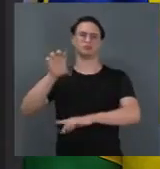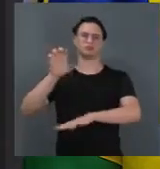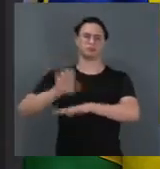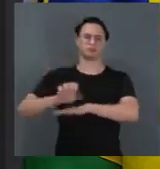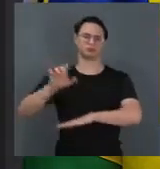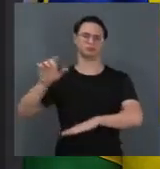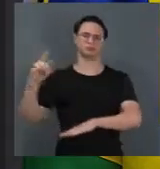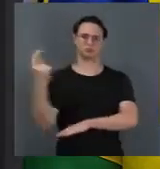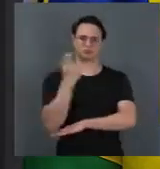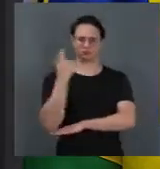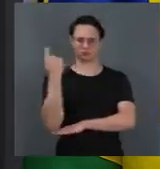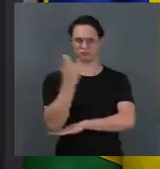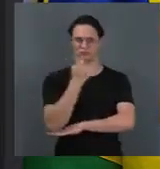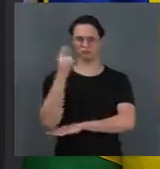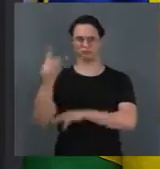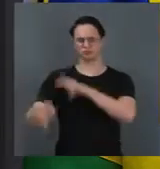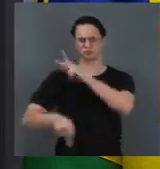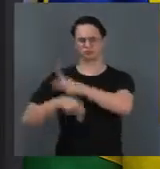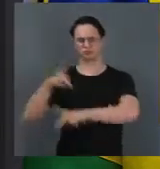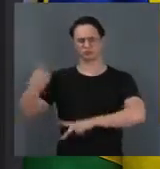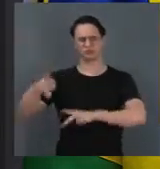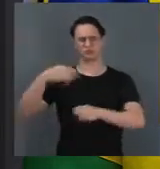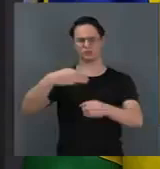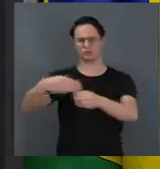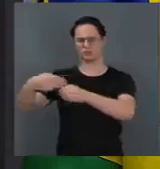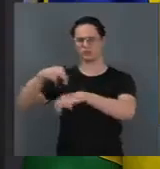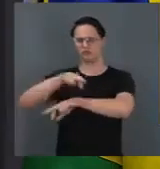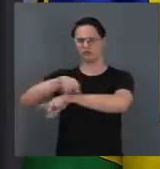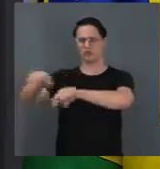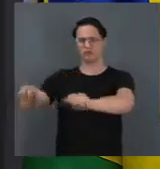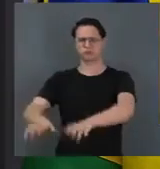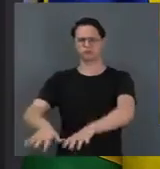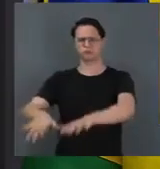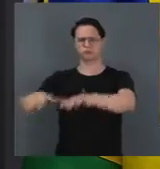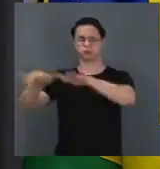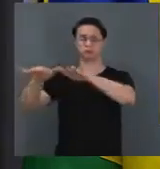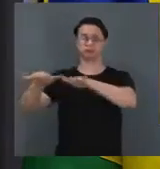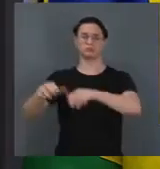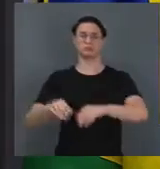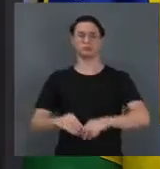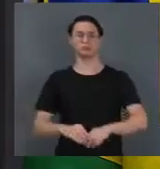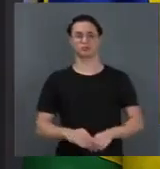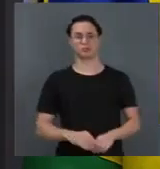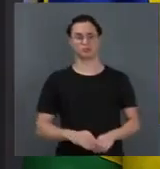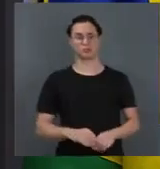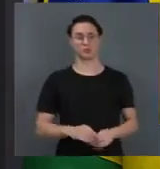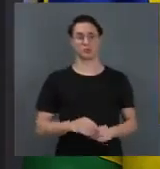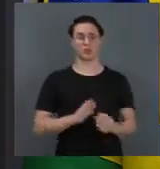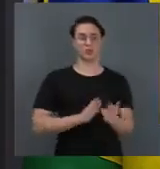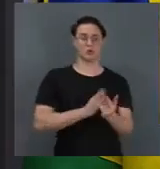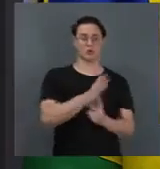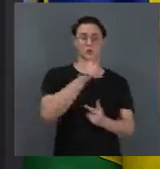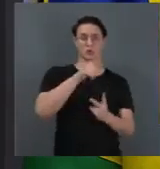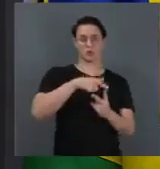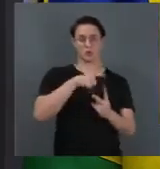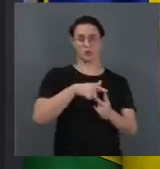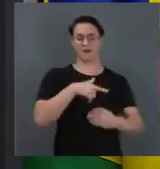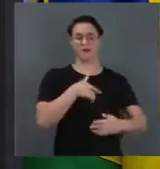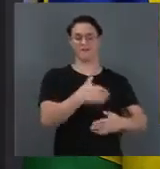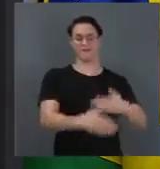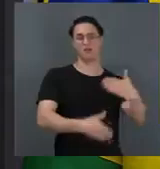vida das nossas irmãs e dos nossos irmãos gaúchos, e o avanço